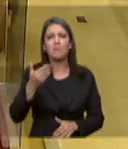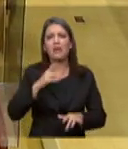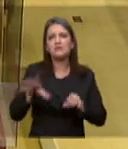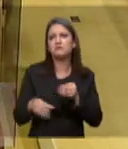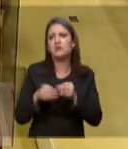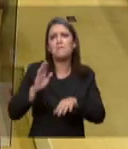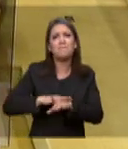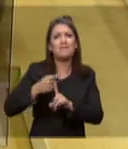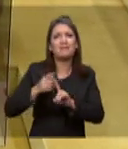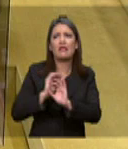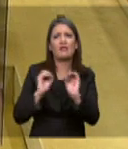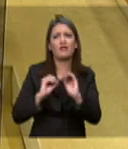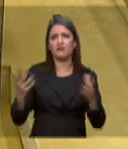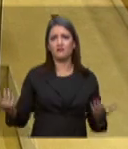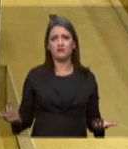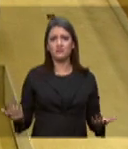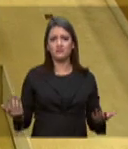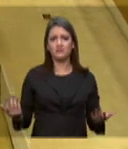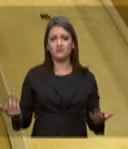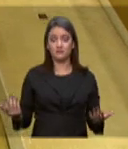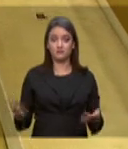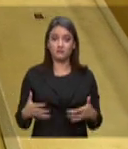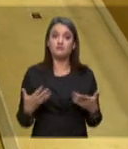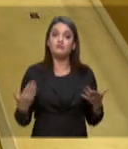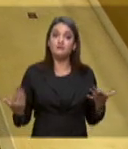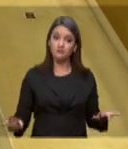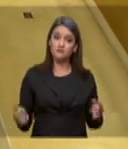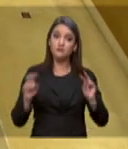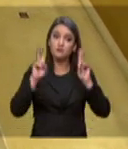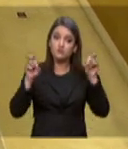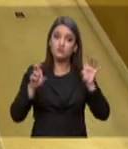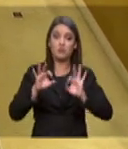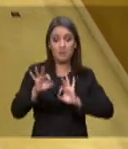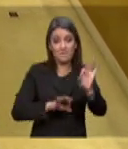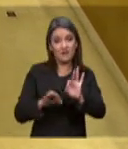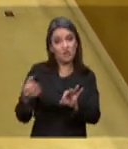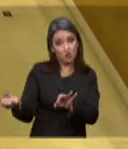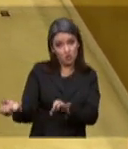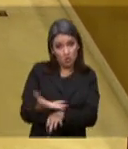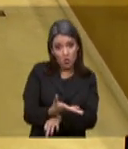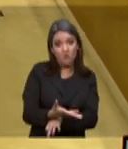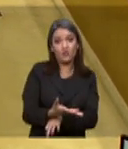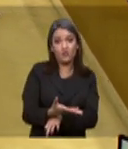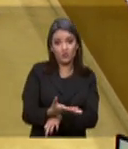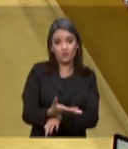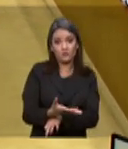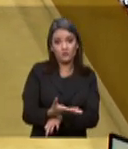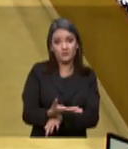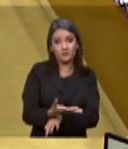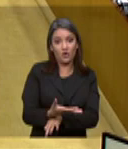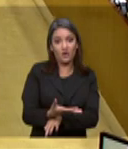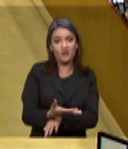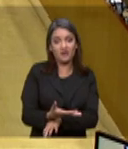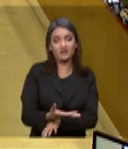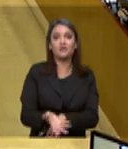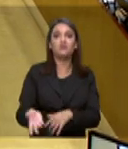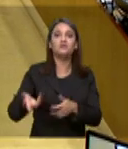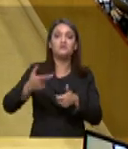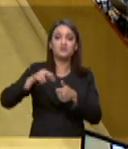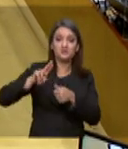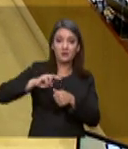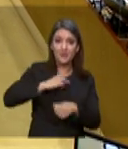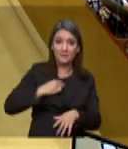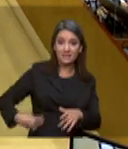adicional em relação a este tópico. Em relação ao plano novo, que segundo o colega Geu seria uma